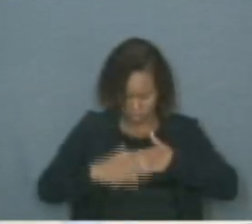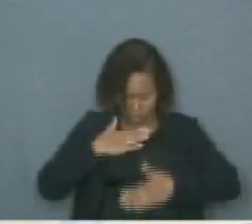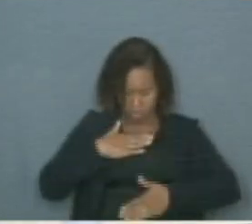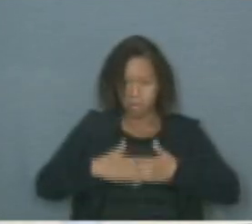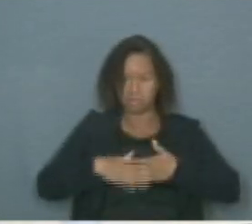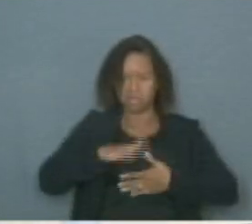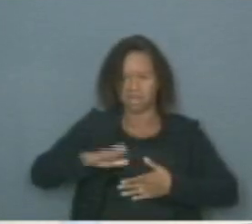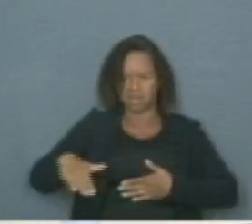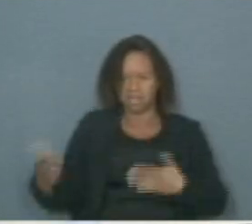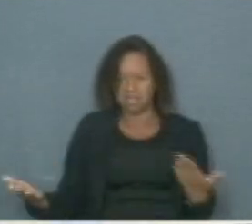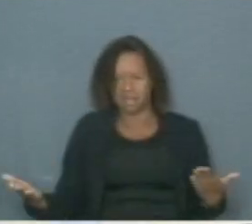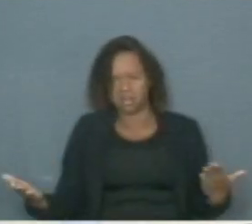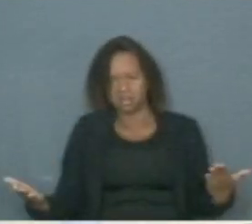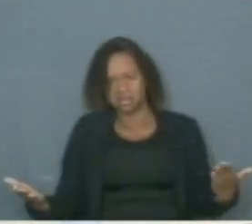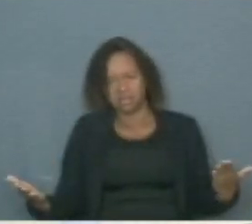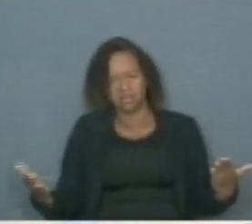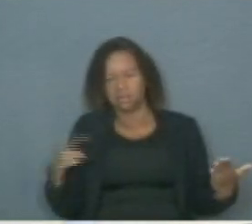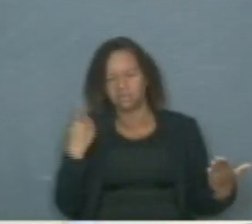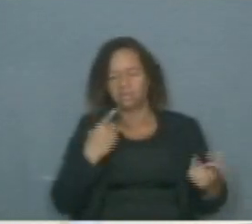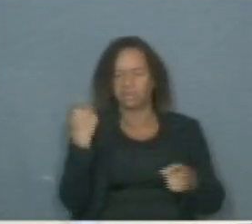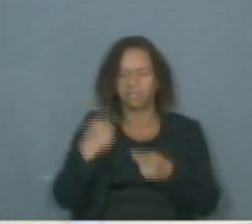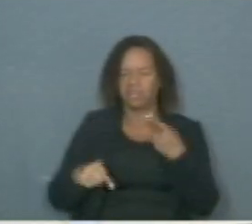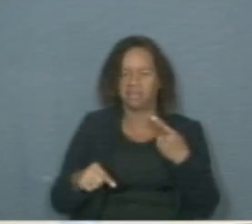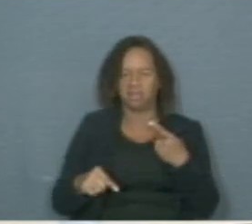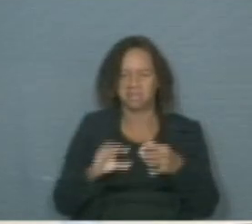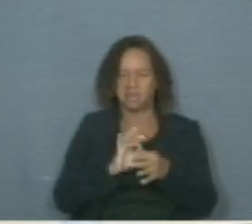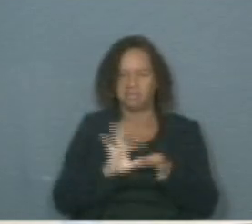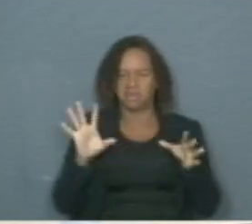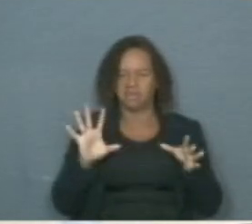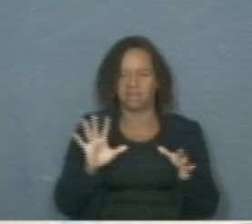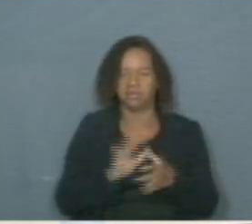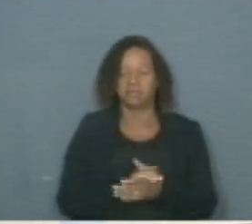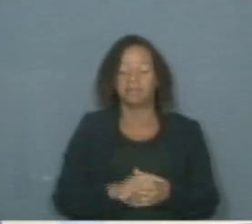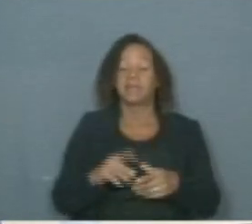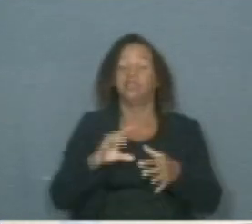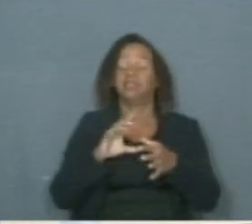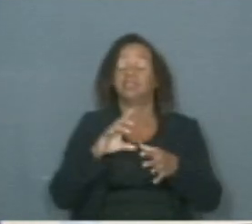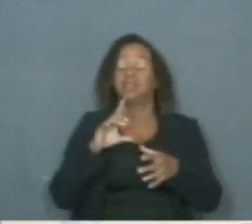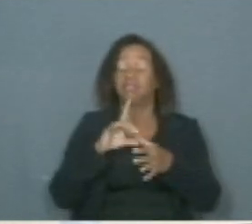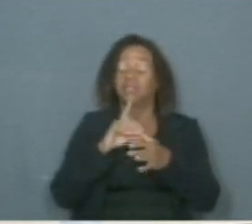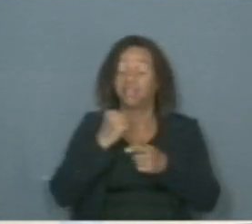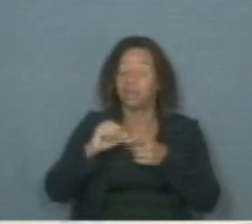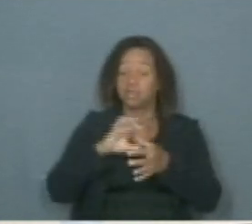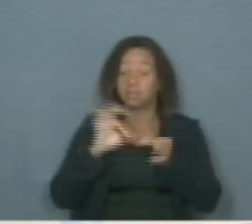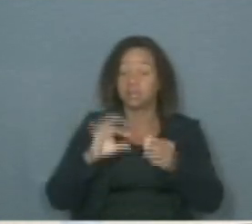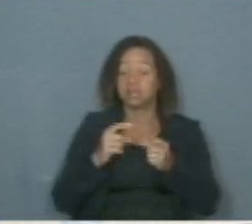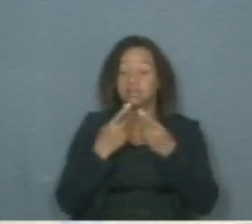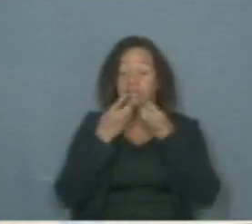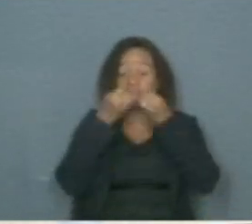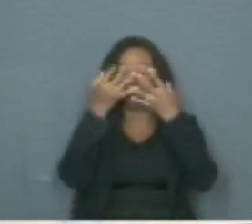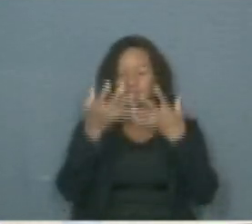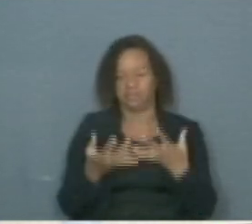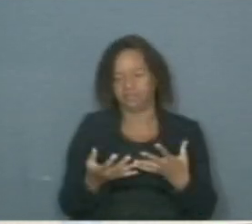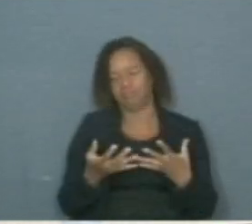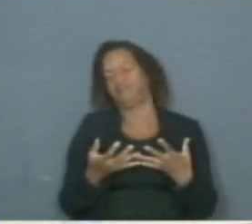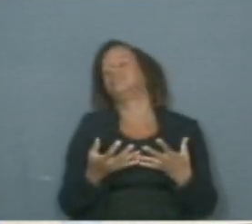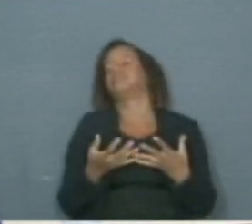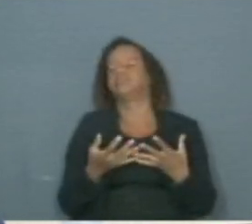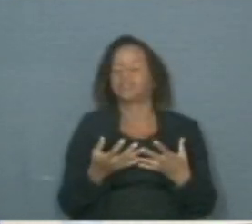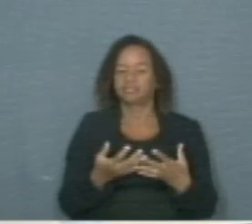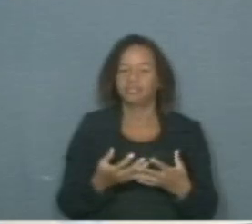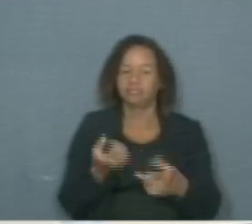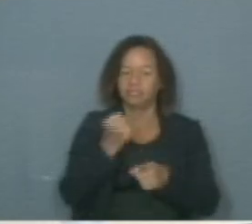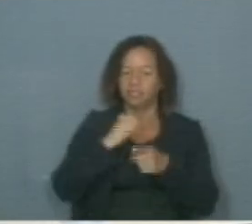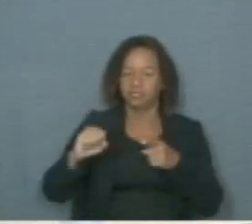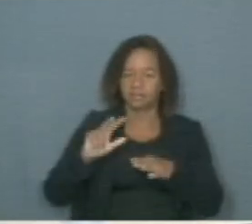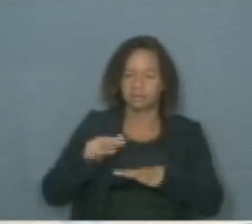de uma criança. Nós não defendemos a liberdade restrita, nós defendemos a liberdade de expressão. Nós defendemos a liberdade